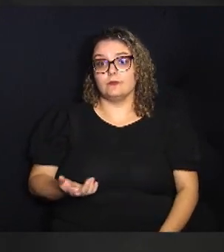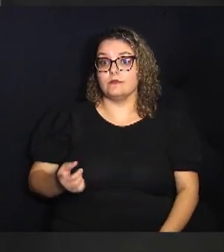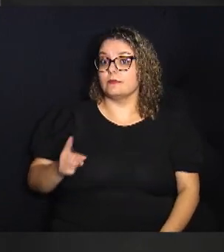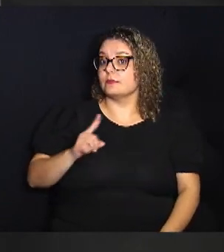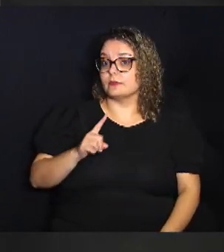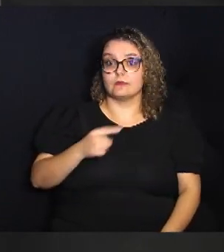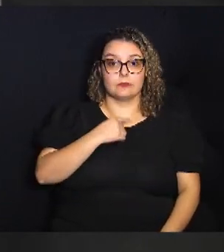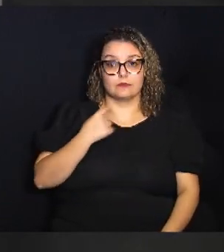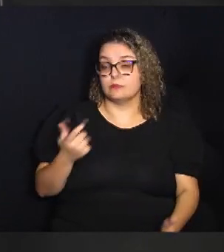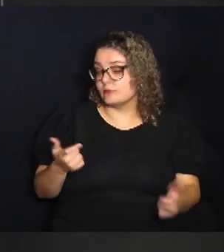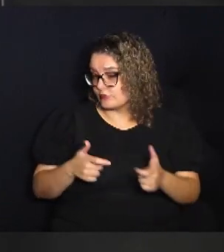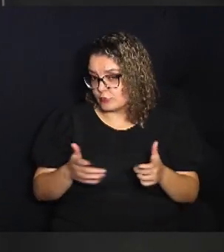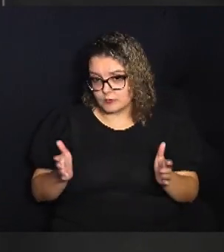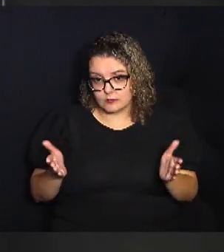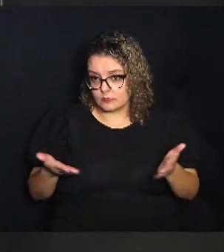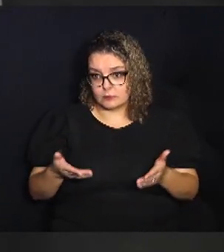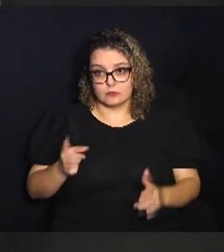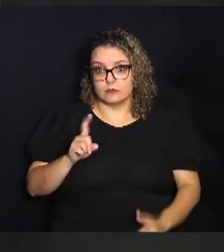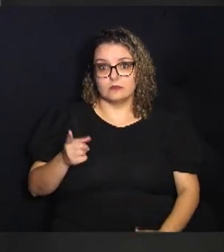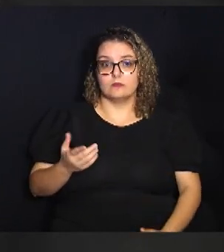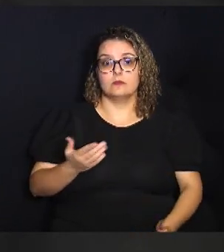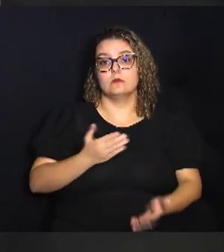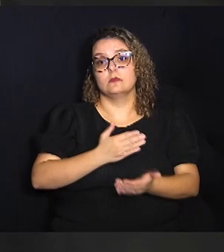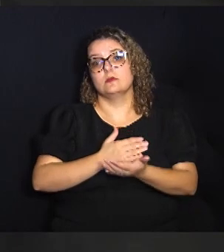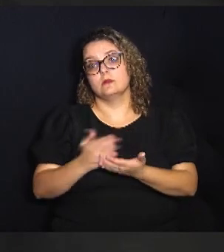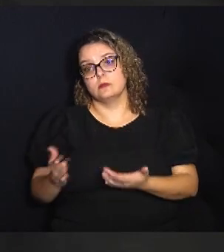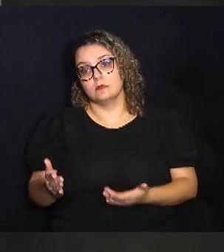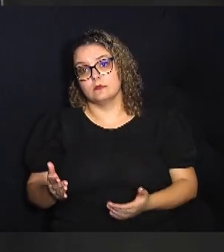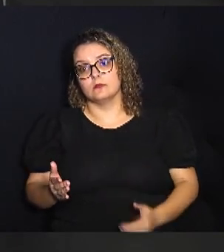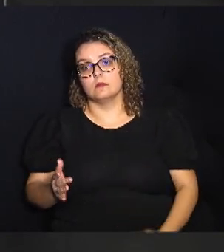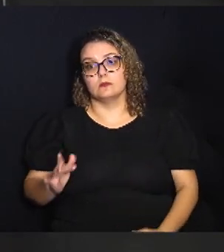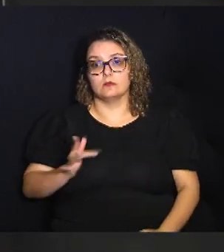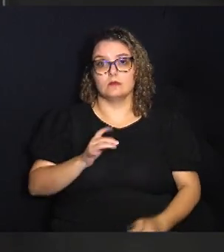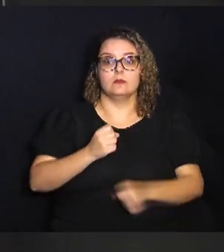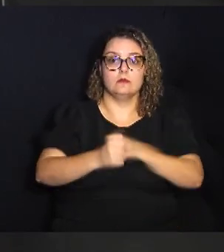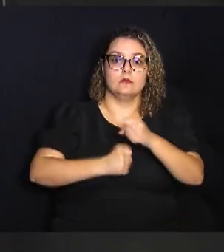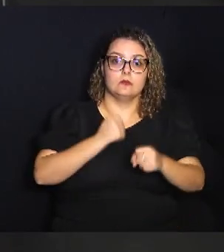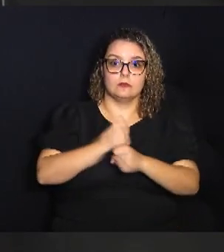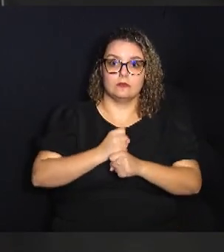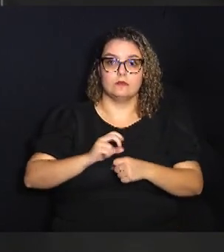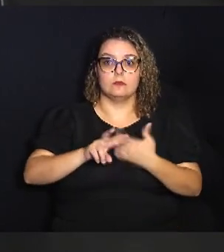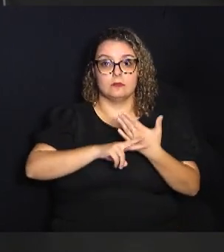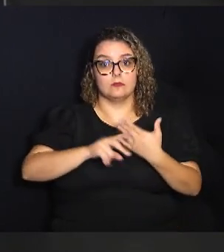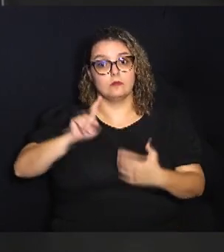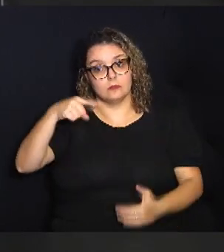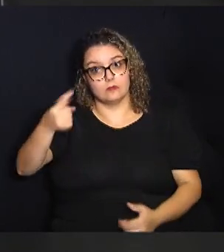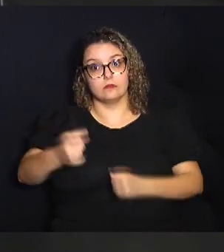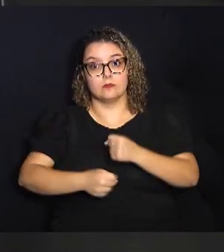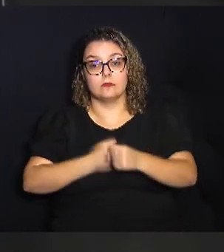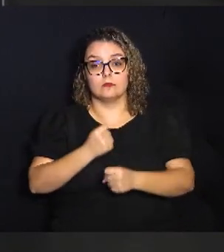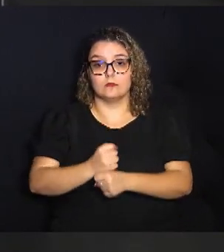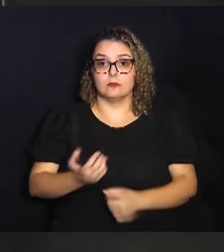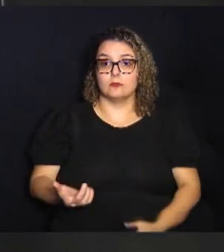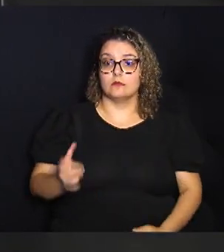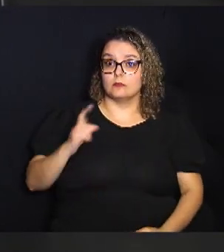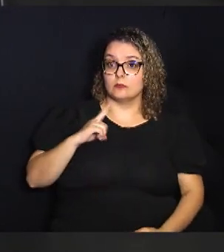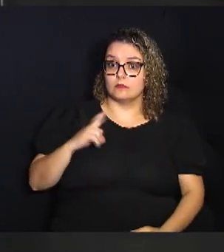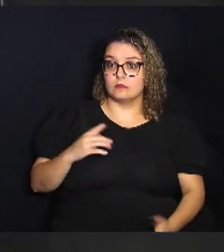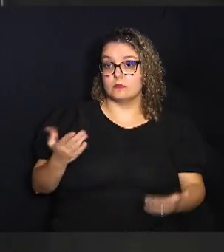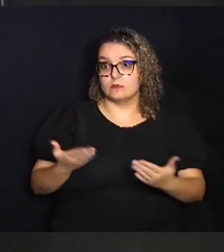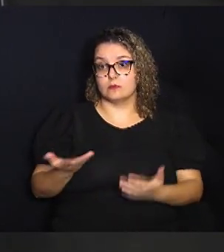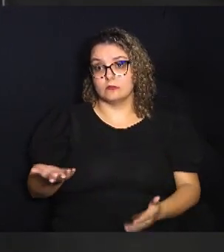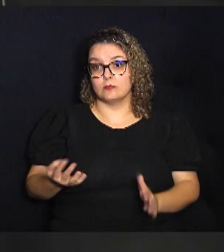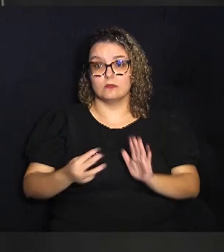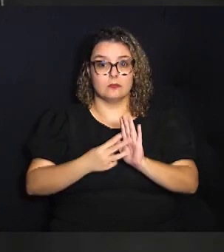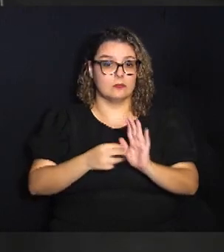curto prazo. Por exemplo, tem que começar, solta esse ano para começar a dar o efeito o ano que vem. Correto. E nós temos hoje, esse método